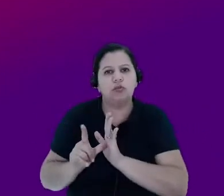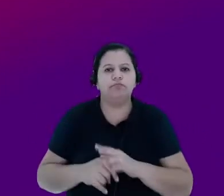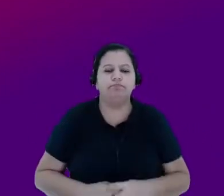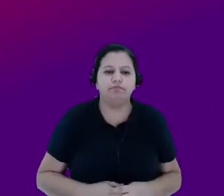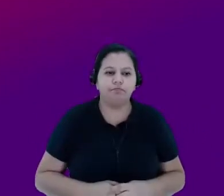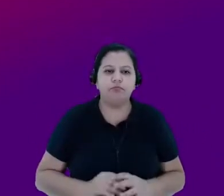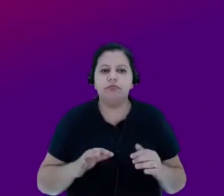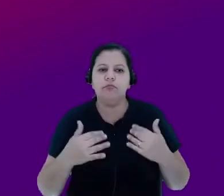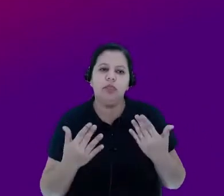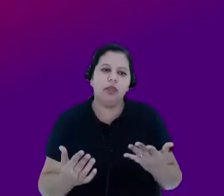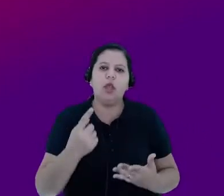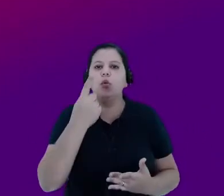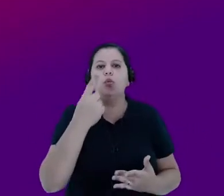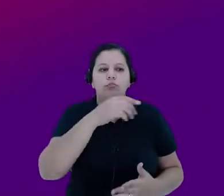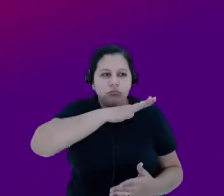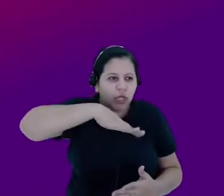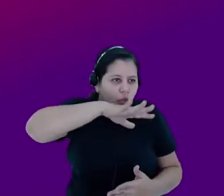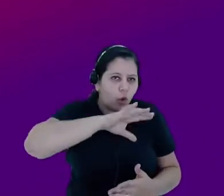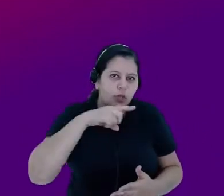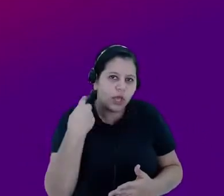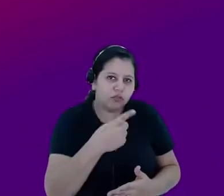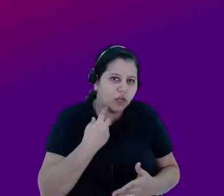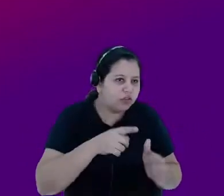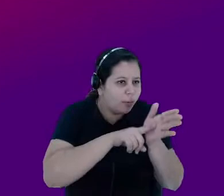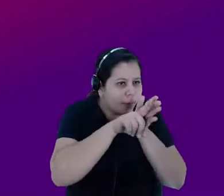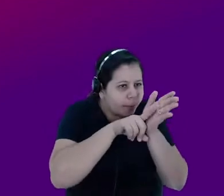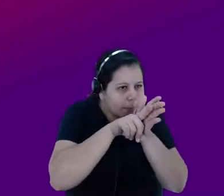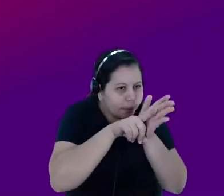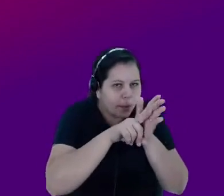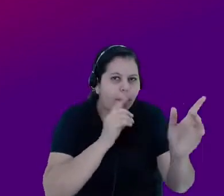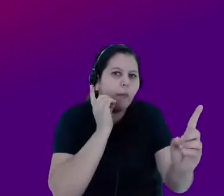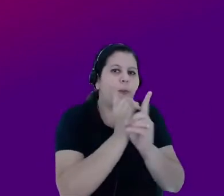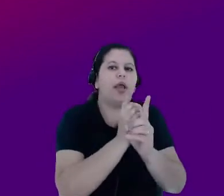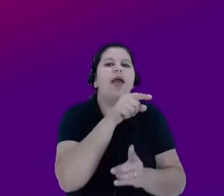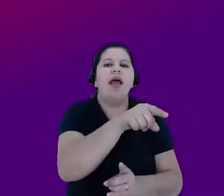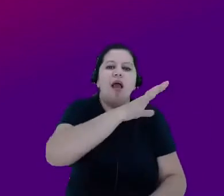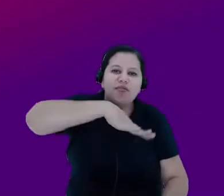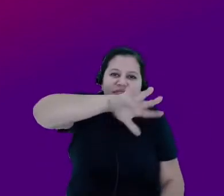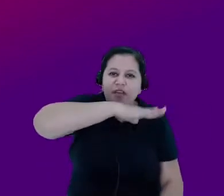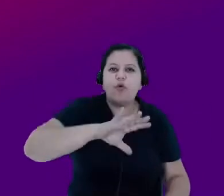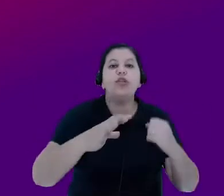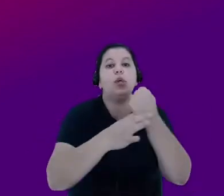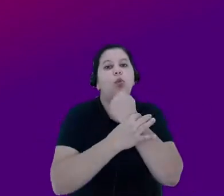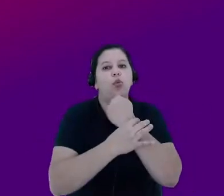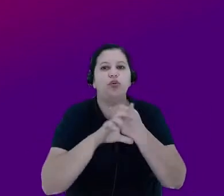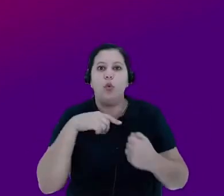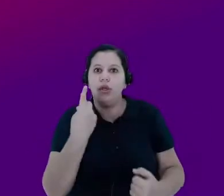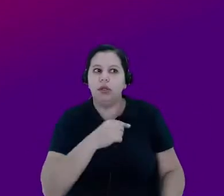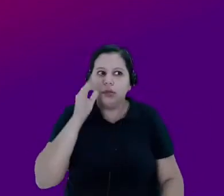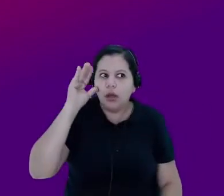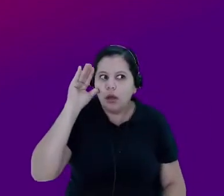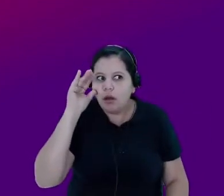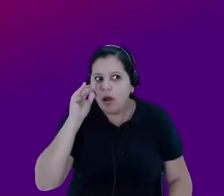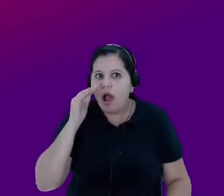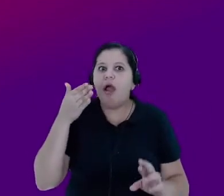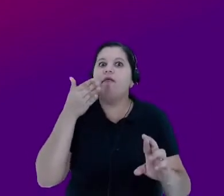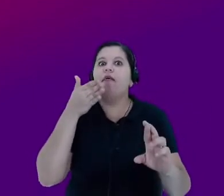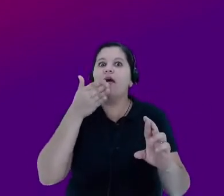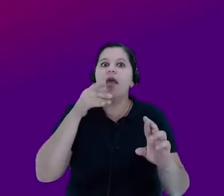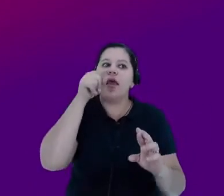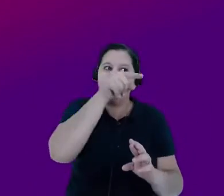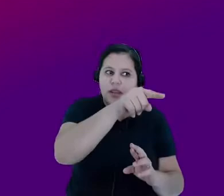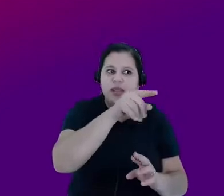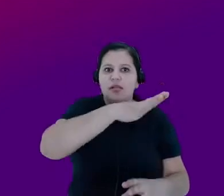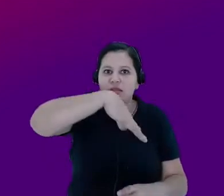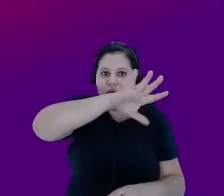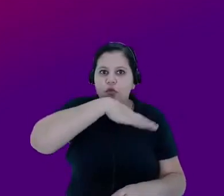um dos setores que a gente mapeia aqui dentro é o setor de seguros, tá? Então, a gente está muito de olho nesse setor há bons anos, então a gente tem bom conhecimento